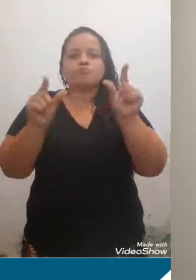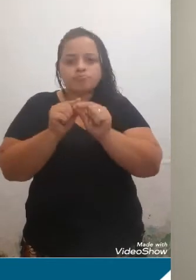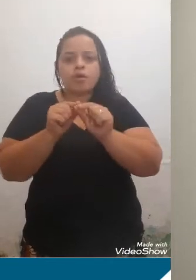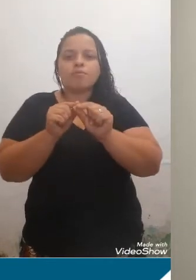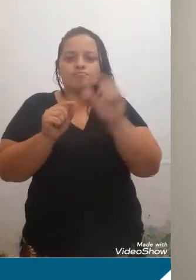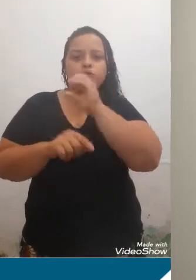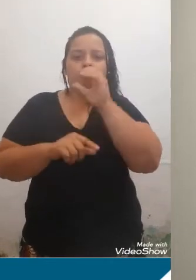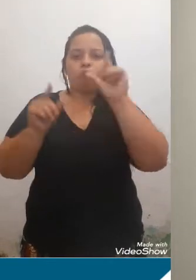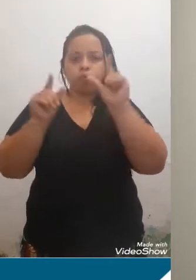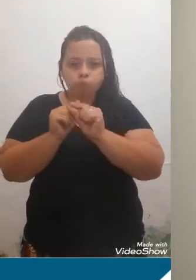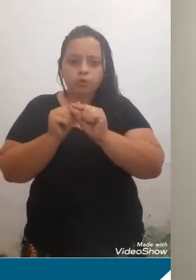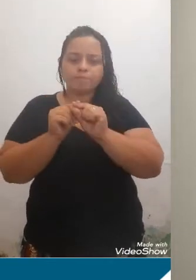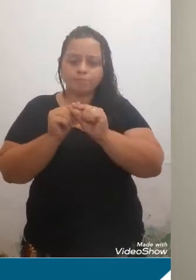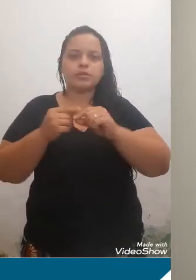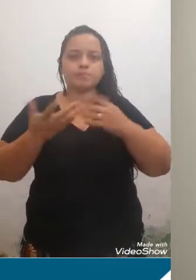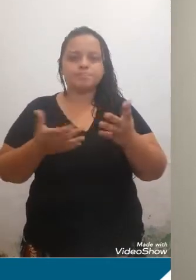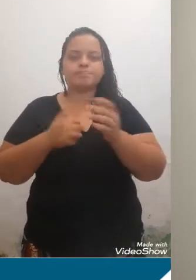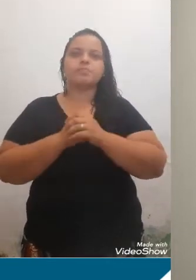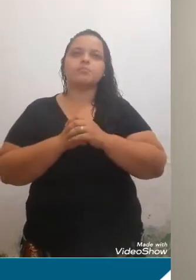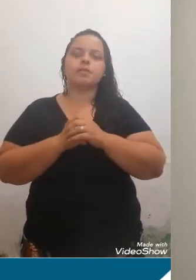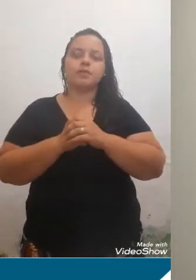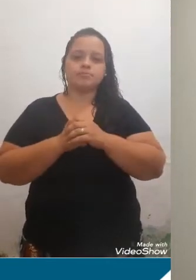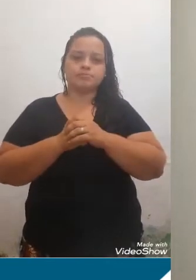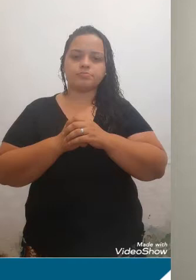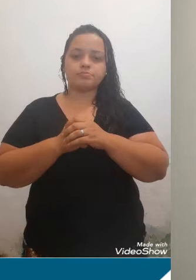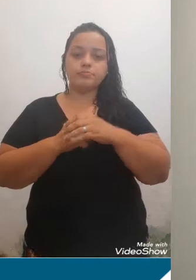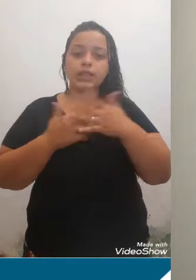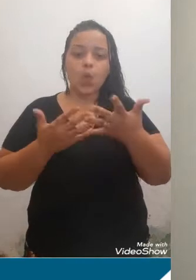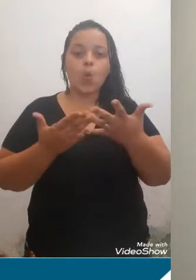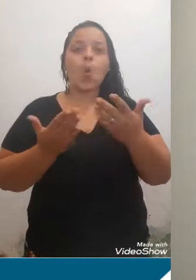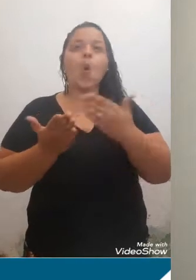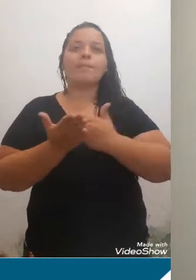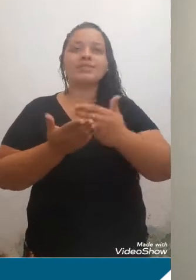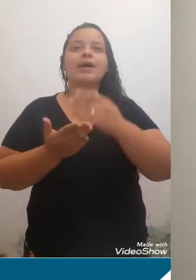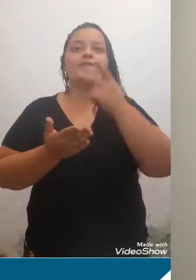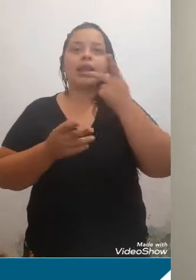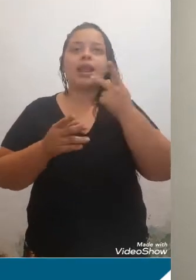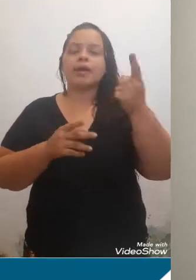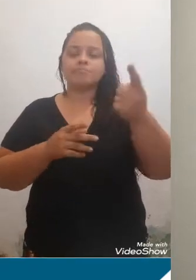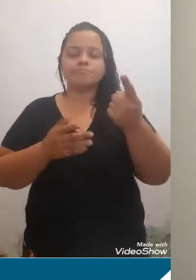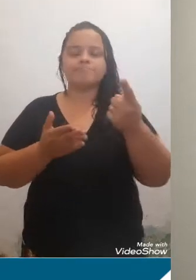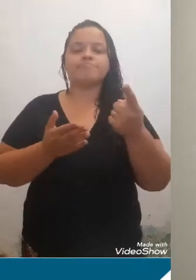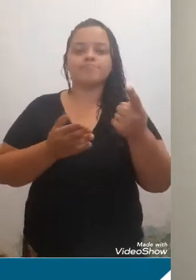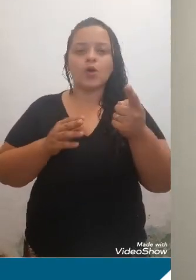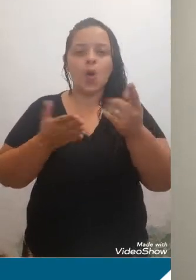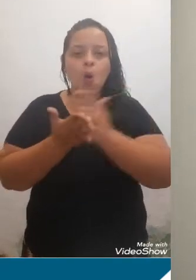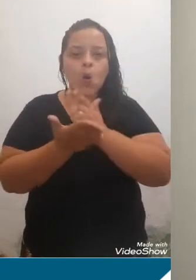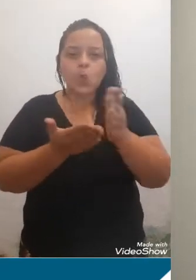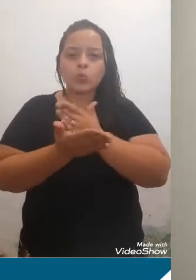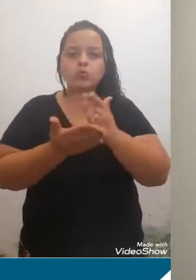posteriormente de refração, ok? Refração luminosa. Então vamos falar a princípio